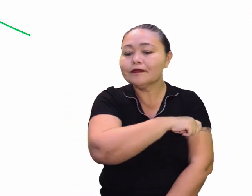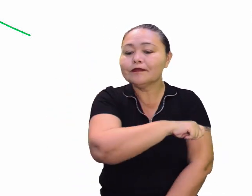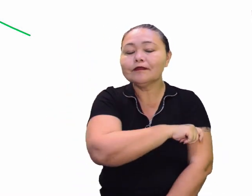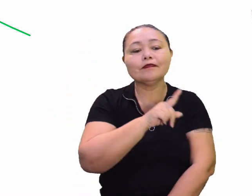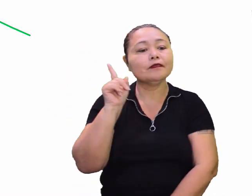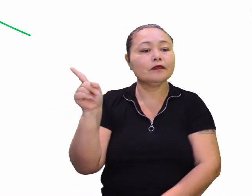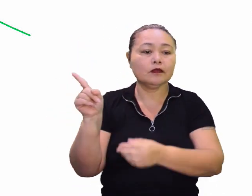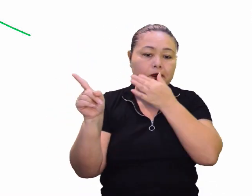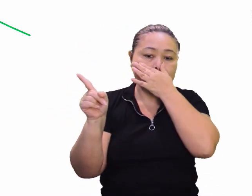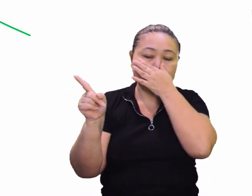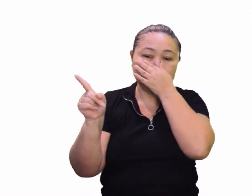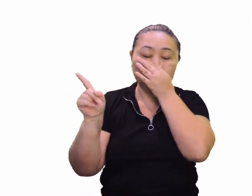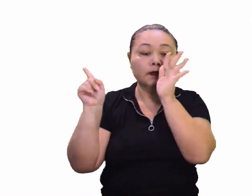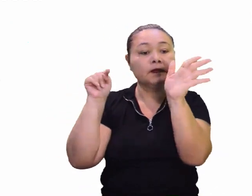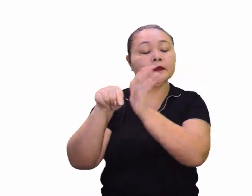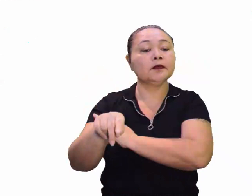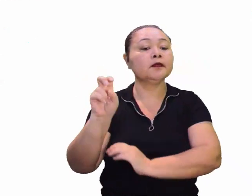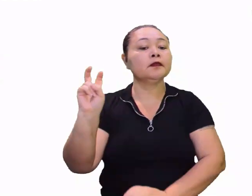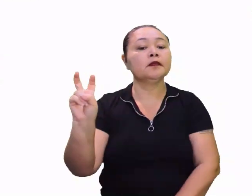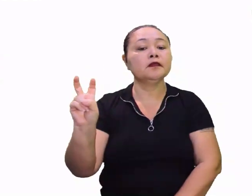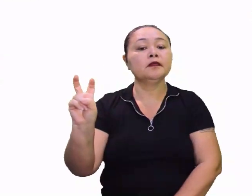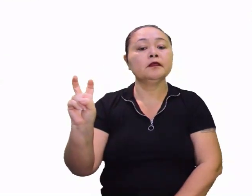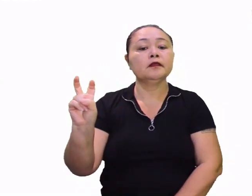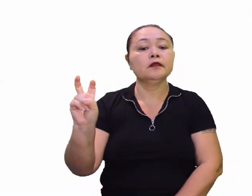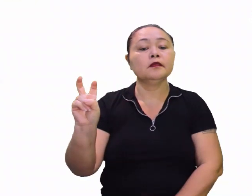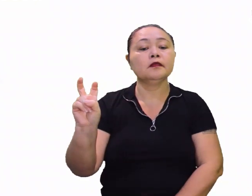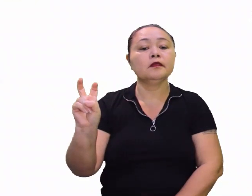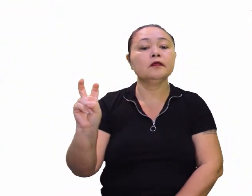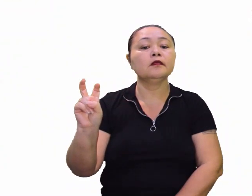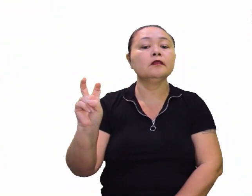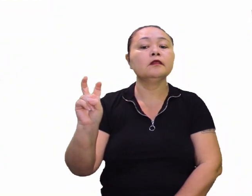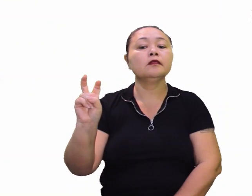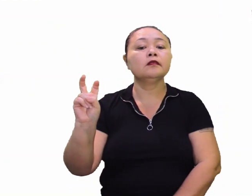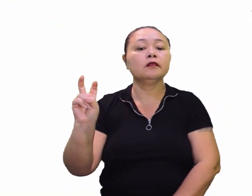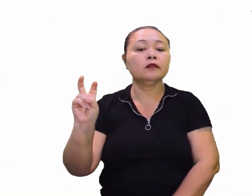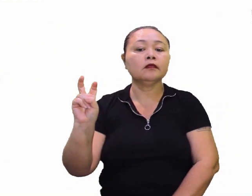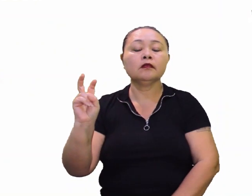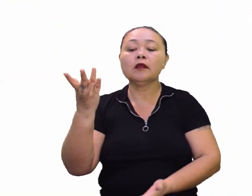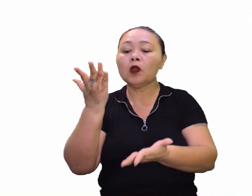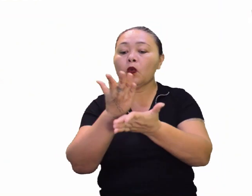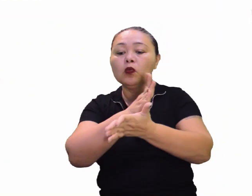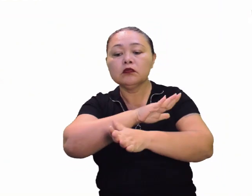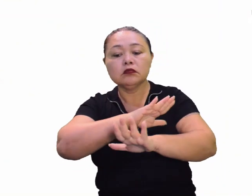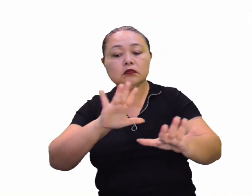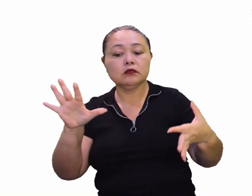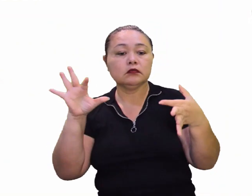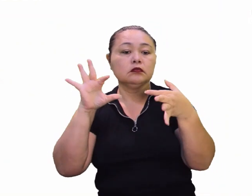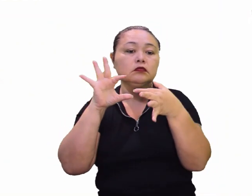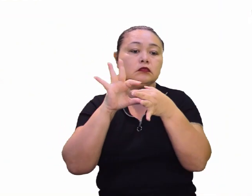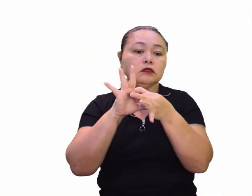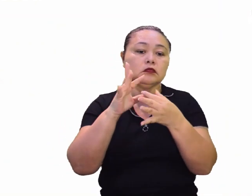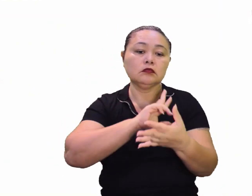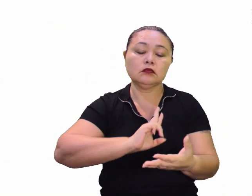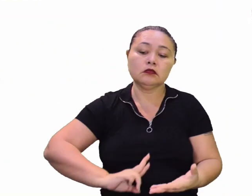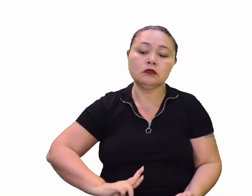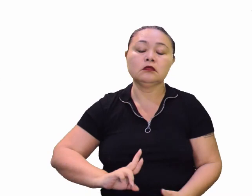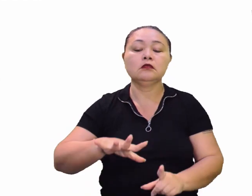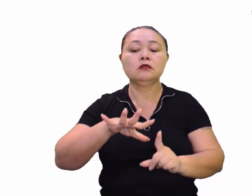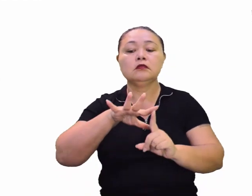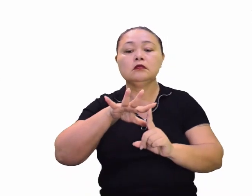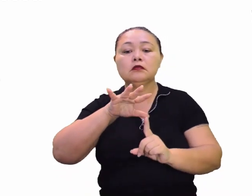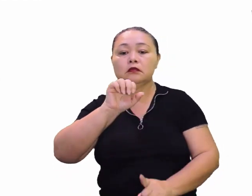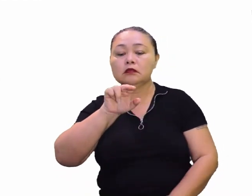certeza. Vamos lá. Questão 5. Com o esfacelamento da União